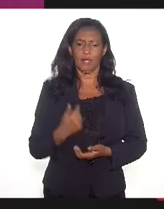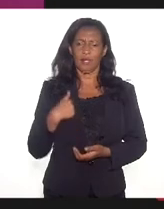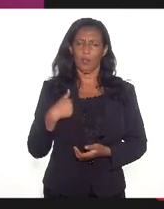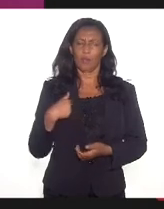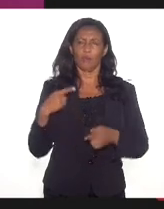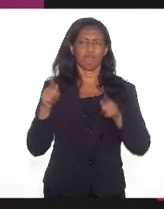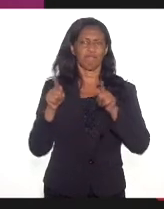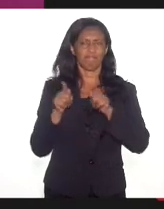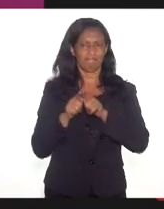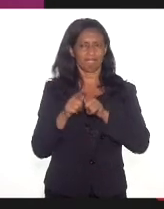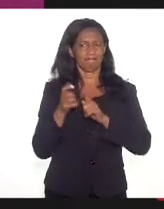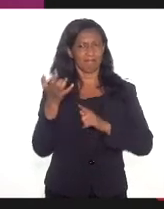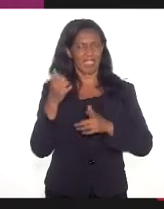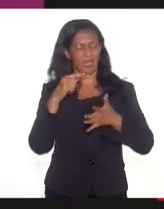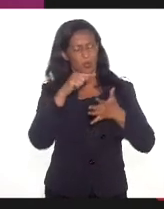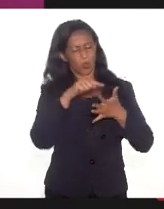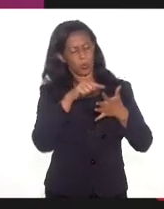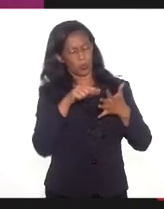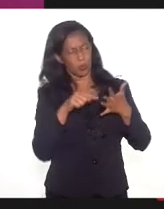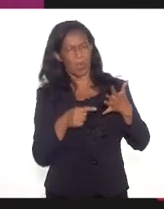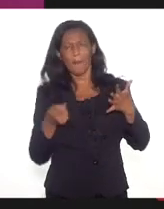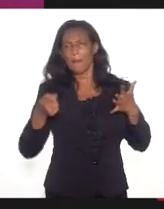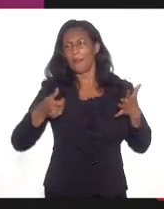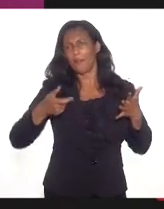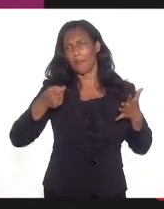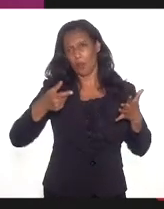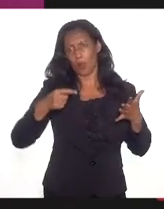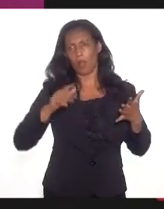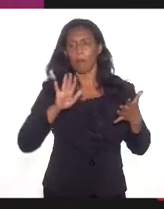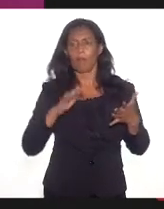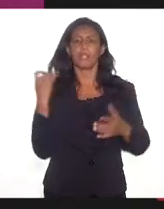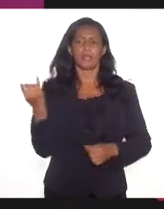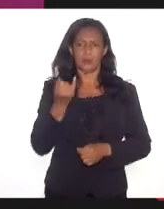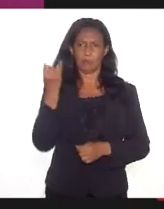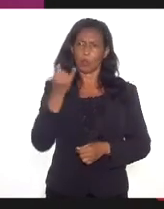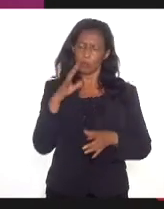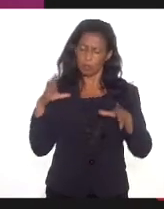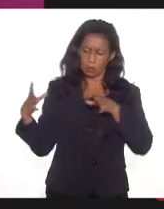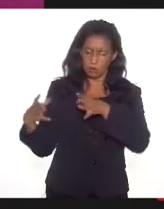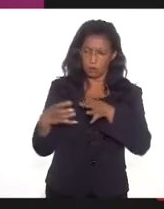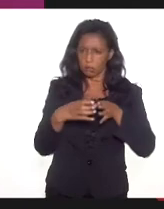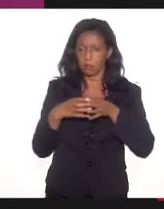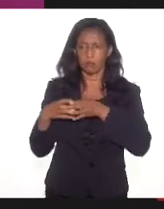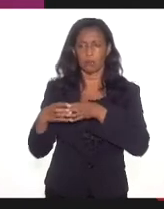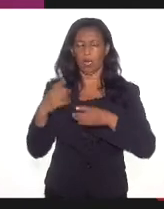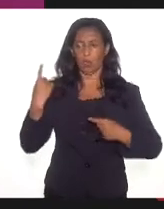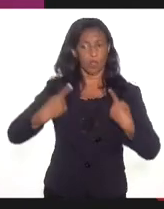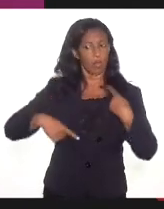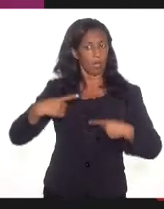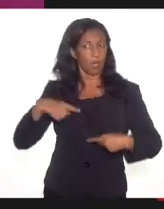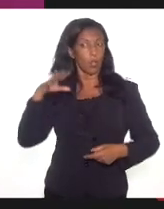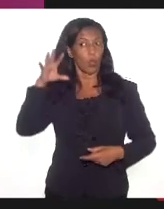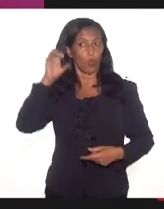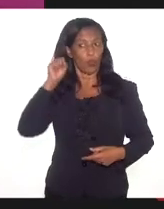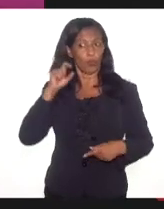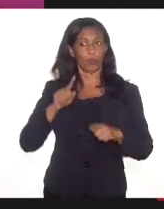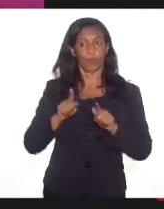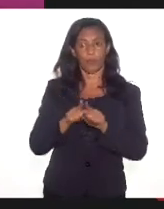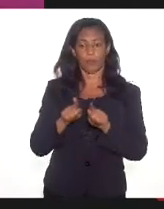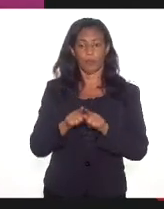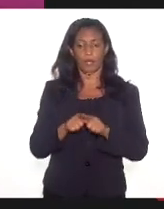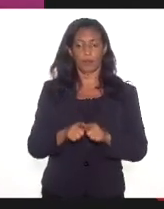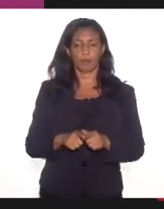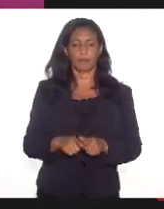pontuações que eu acho que é importante nós estarmos aqui debatendo e escutando né queria